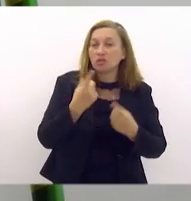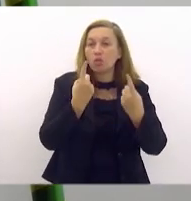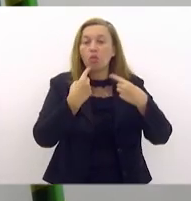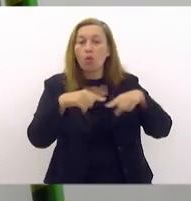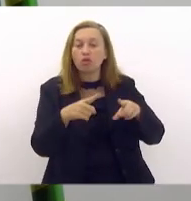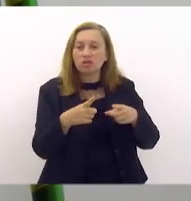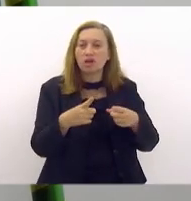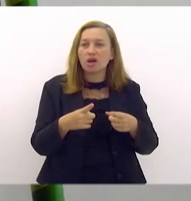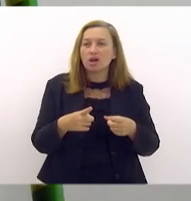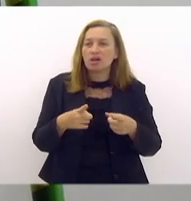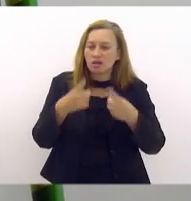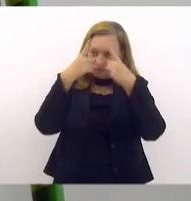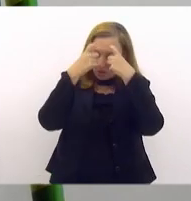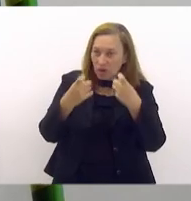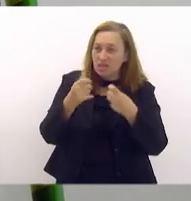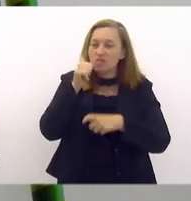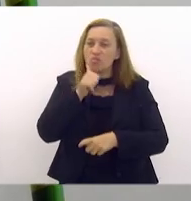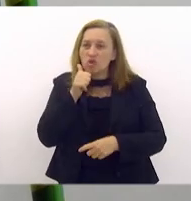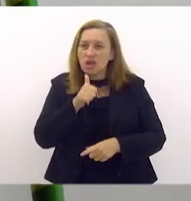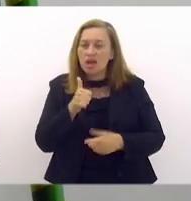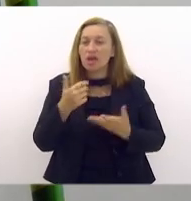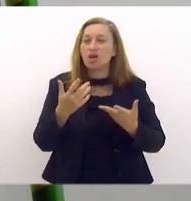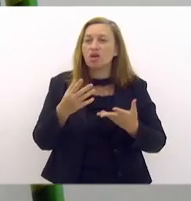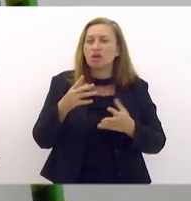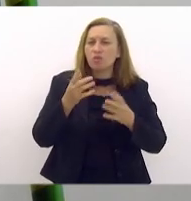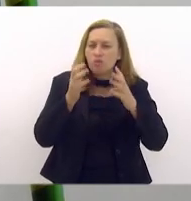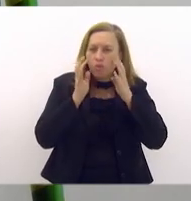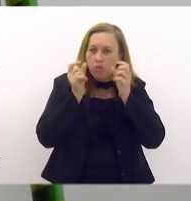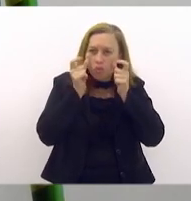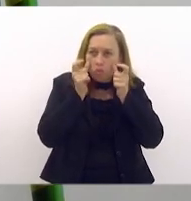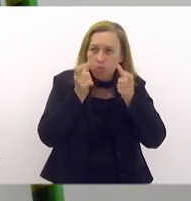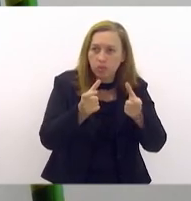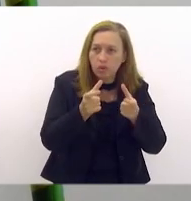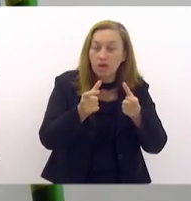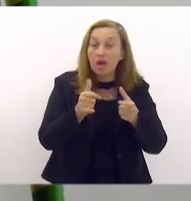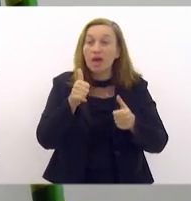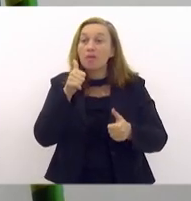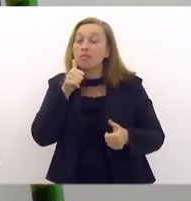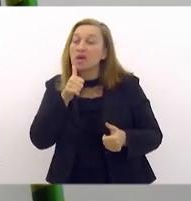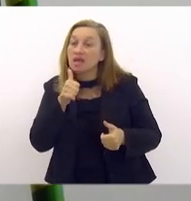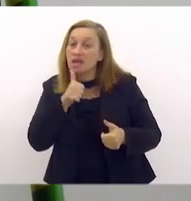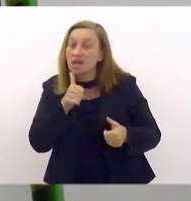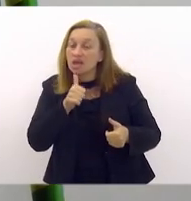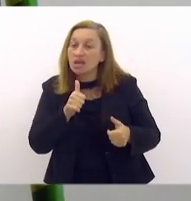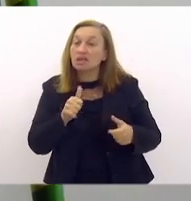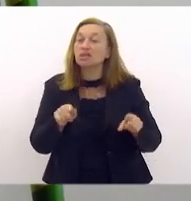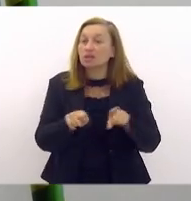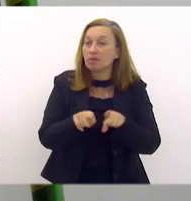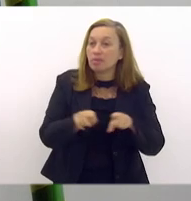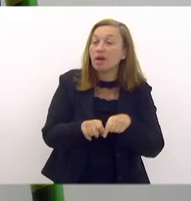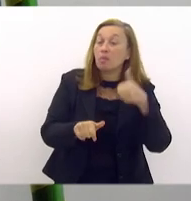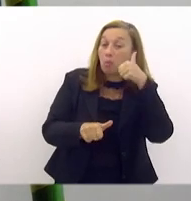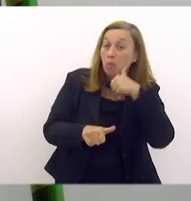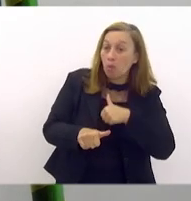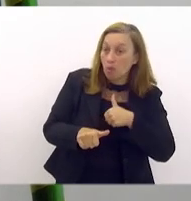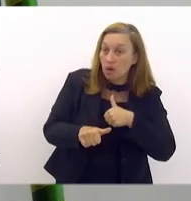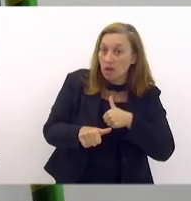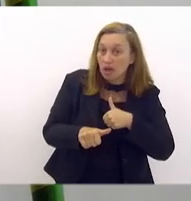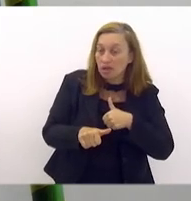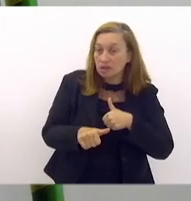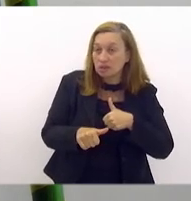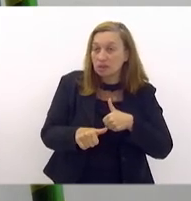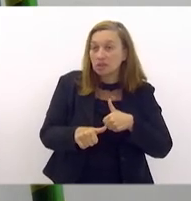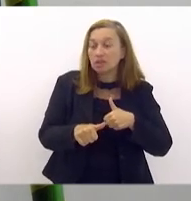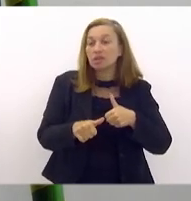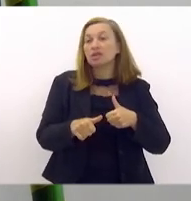né? E a gente está esquecendo realmente. E o que me chamou a atenção foi que ela colocou meninas e mulheres. Foi a primeira palestrante que trouxe ataques a meninas e